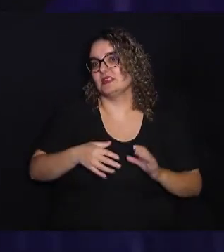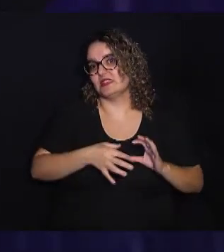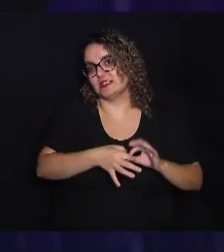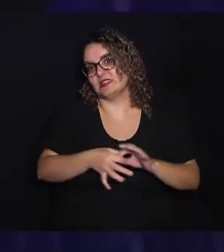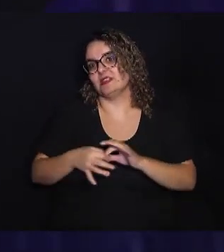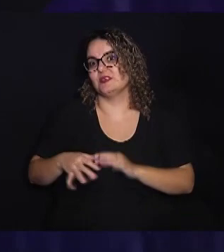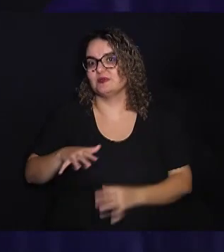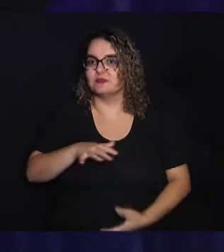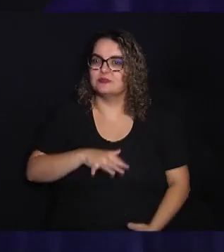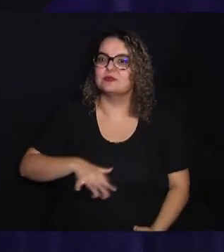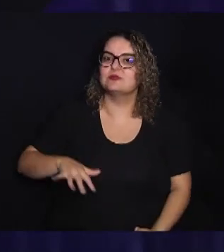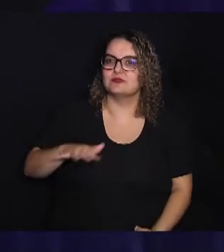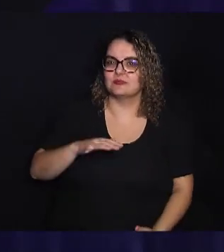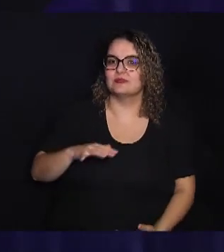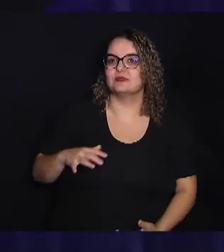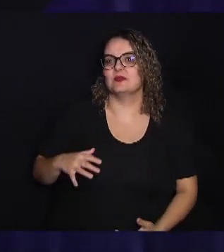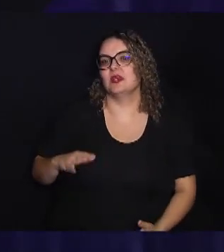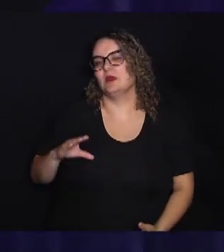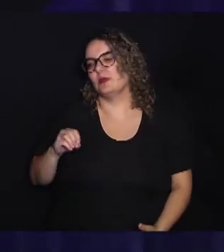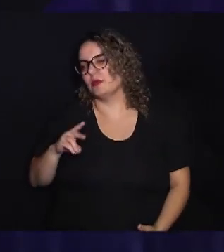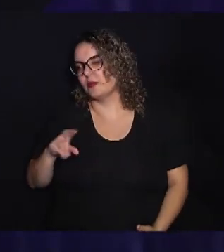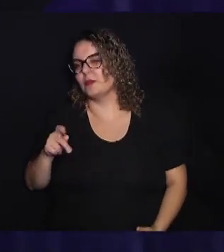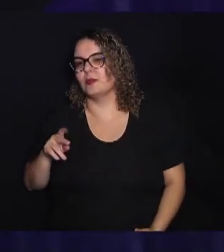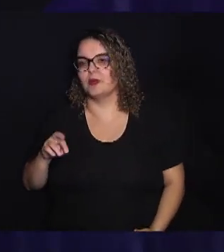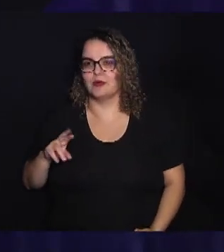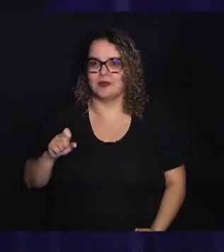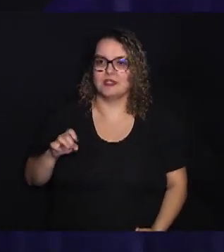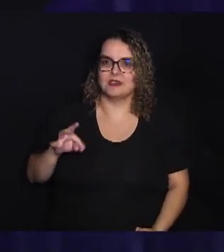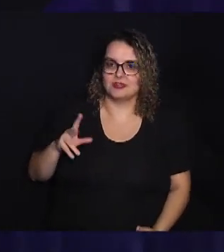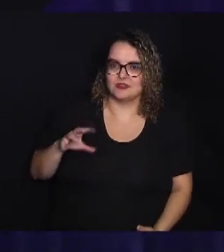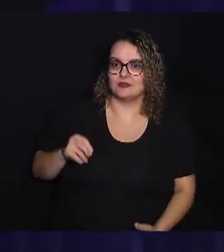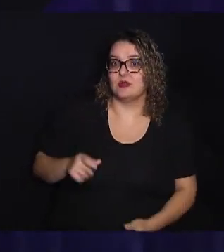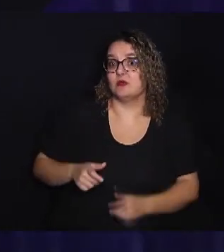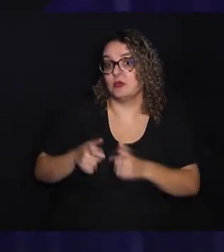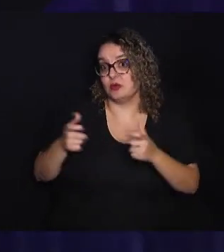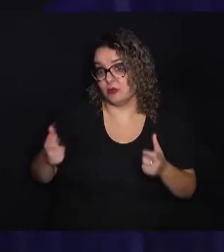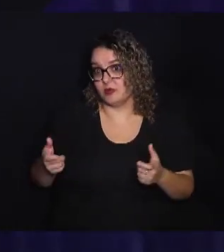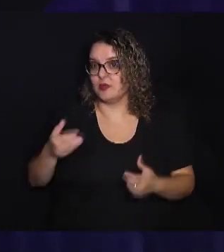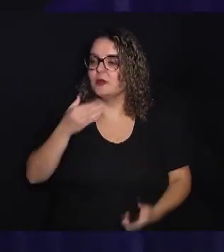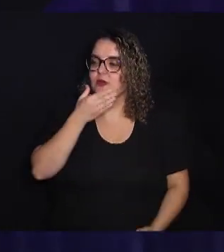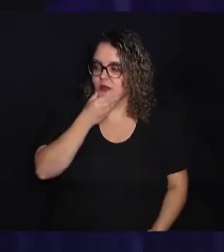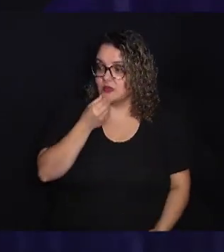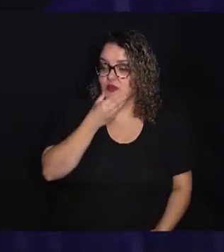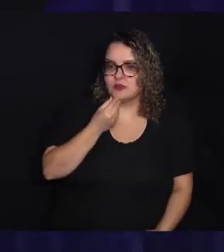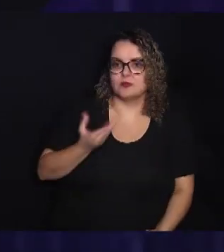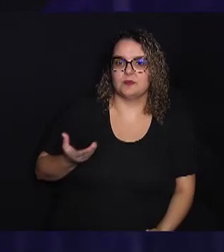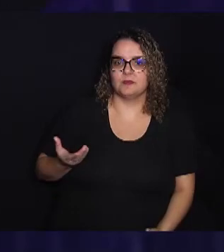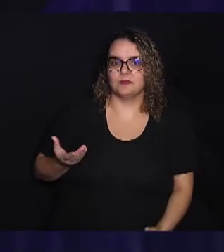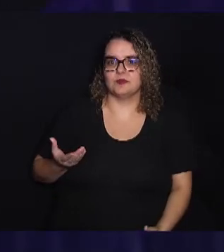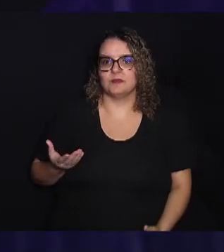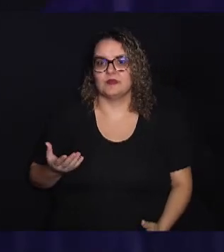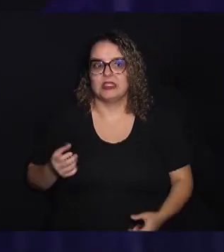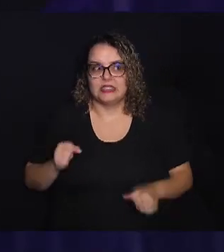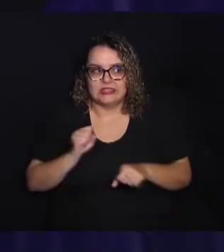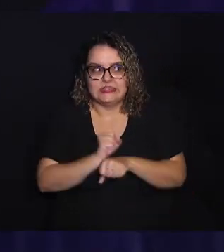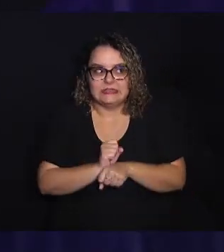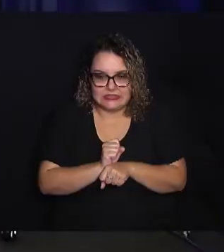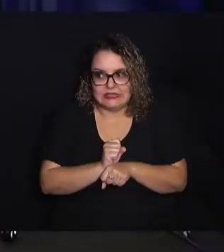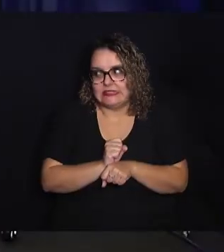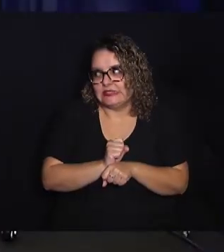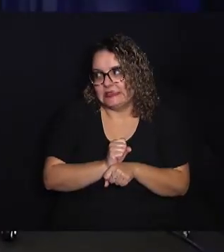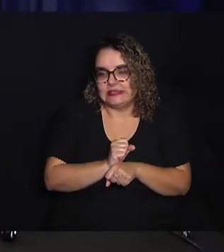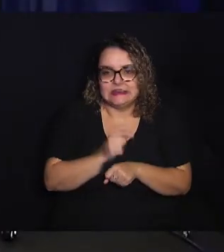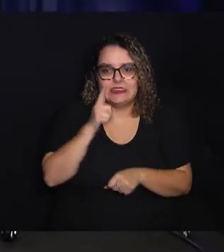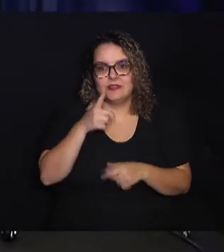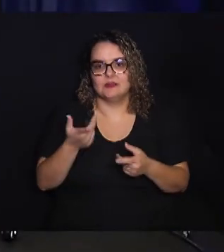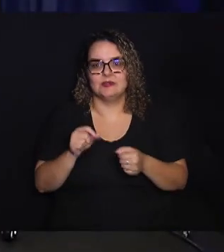era um ambiente bem corporativo, majoritariamente de homens, né? E aí todo mundo travou e ninguém conseguia, né?